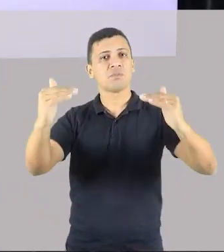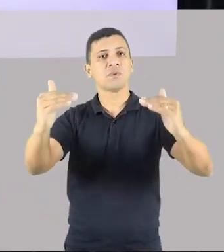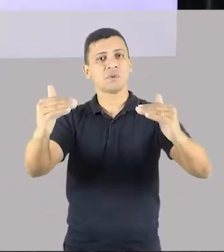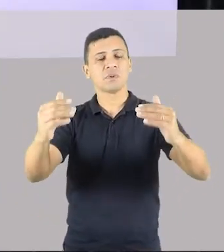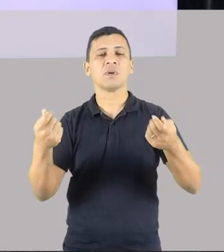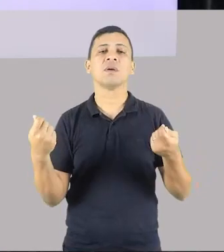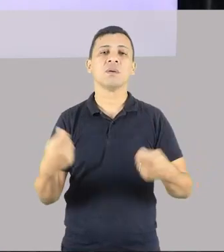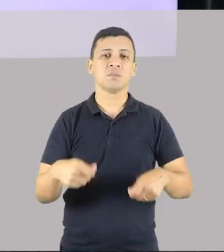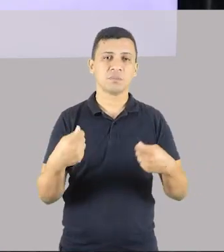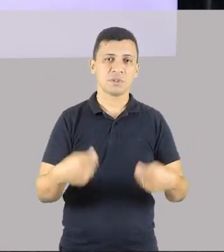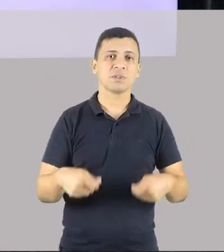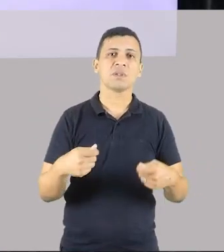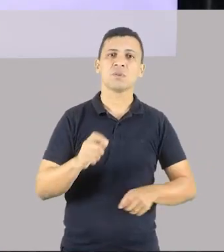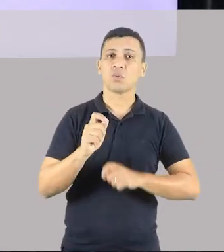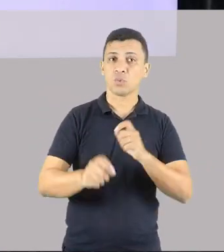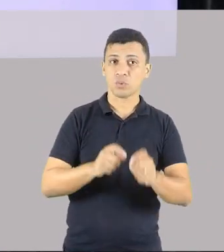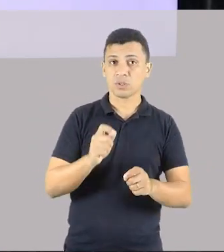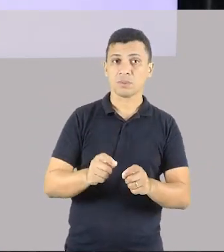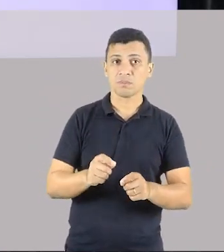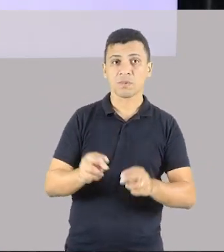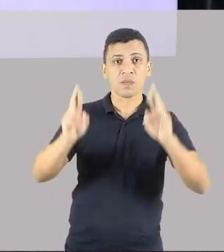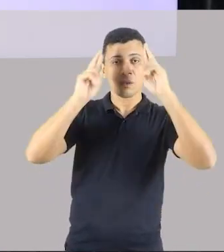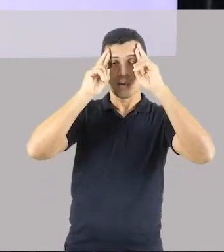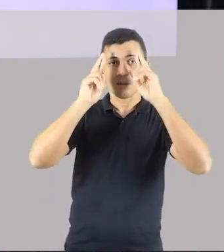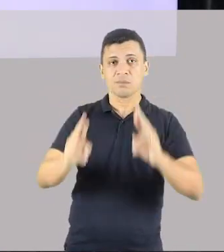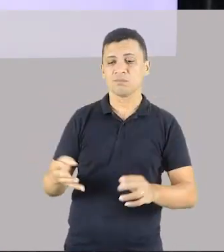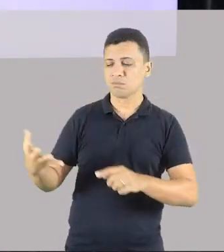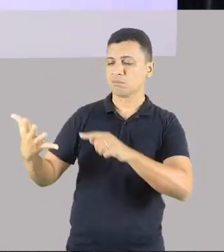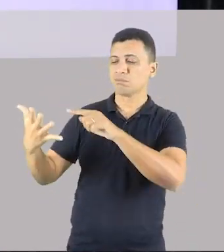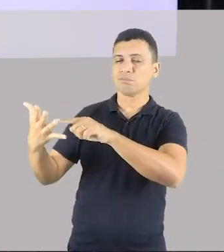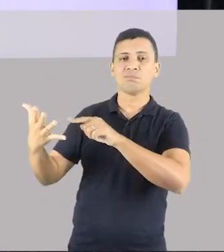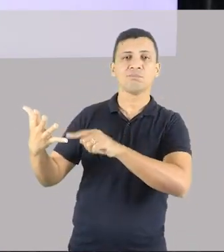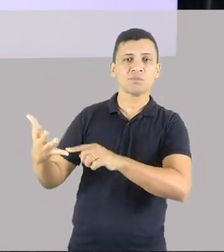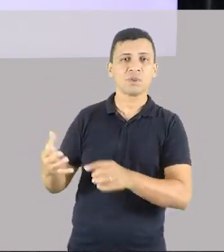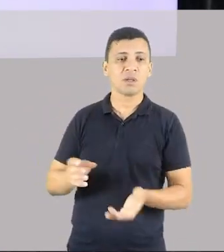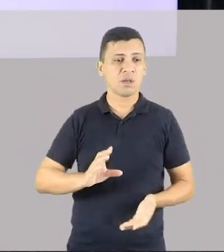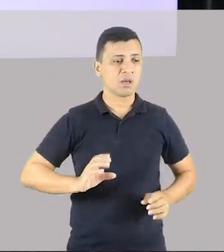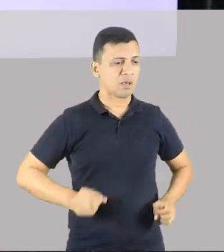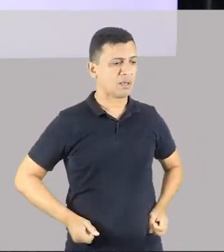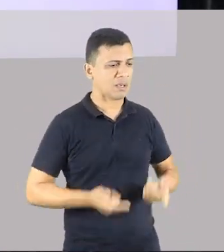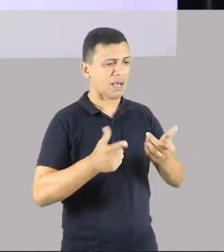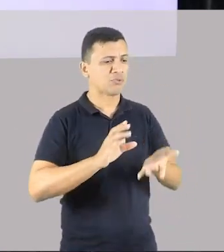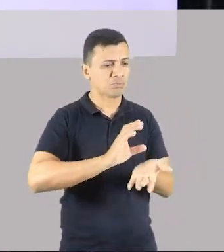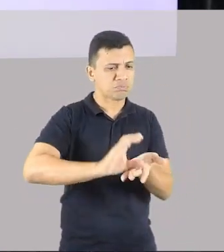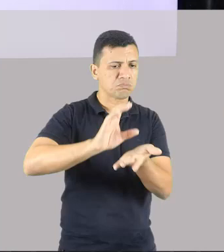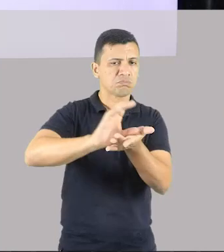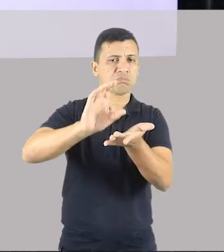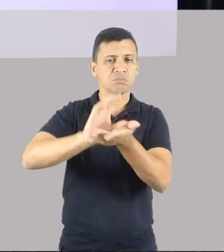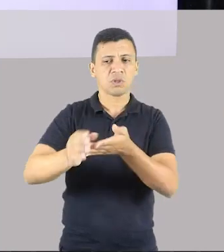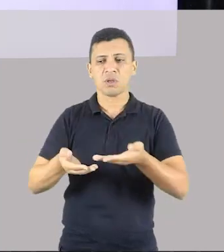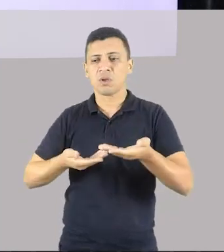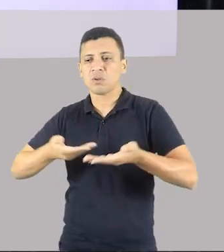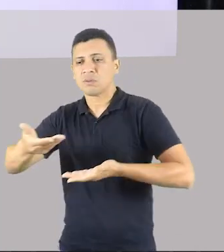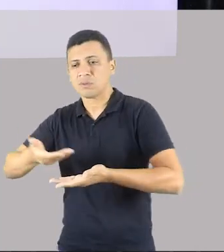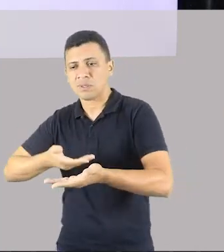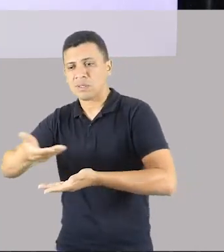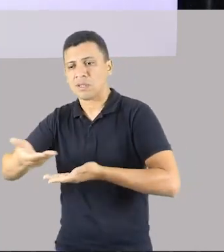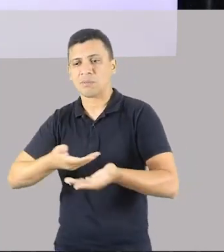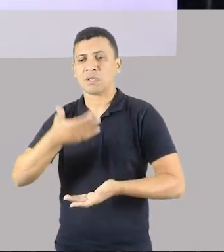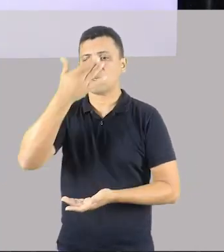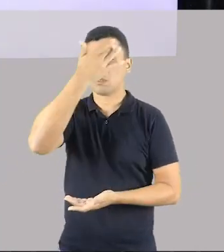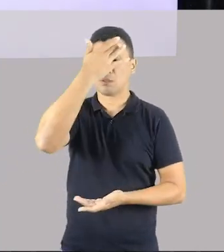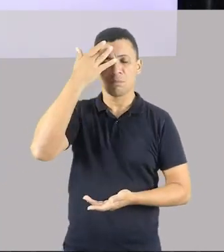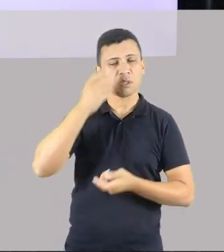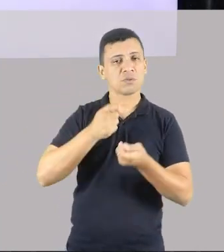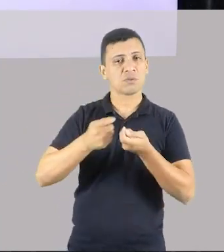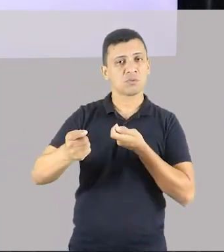precisa observar a razoabilidade e a proporcionalidade dos seus gastos, no tratamento aos administrados, nas